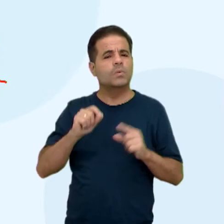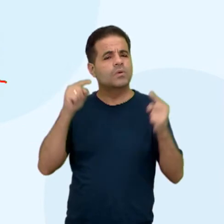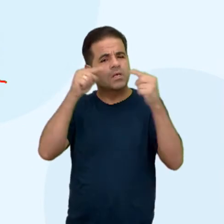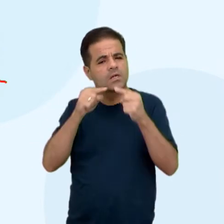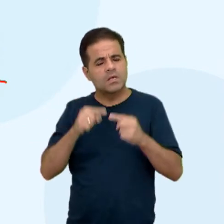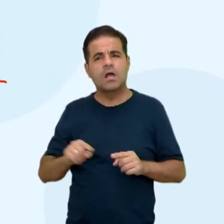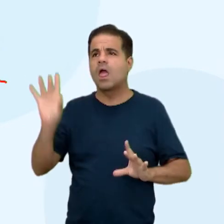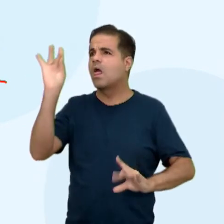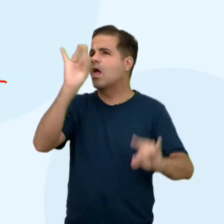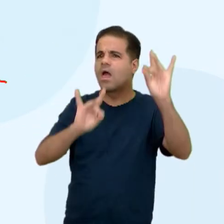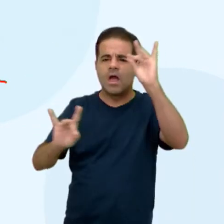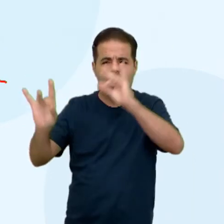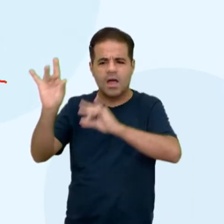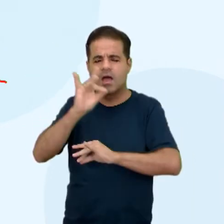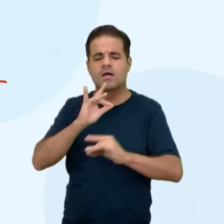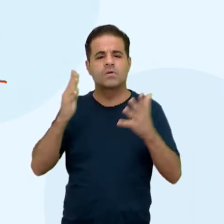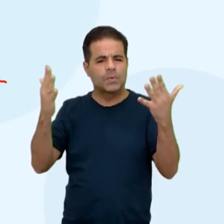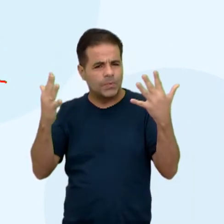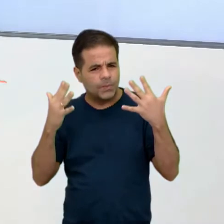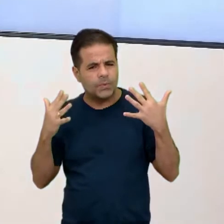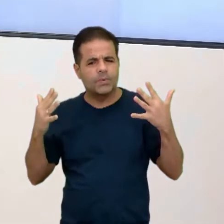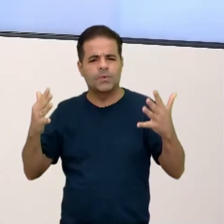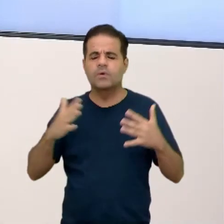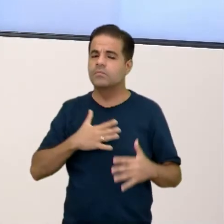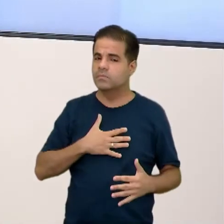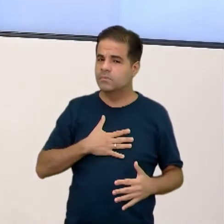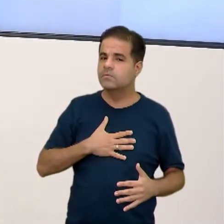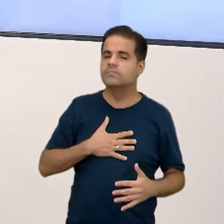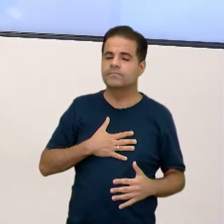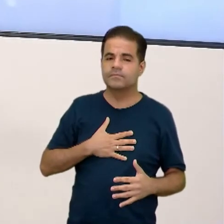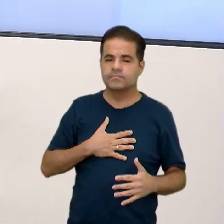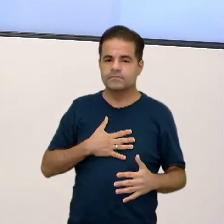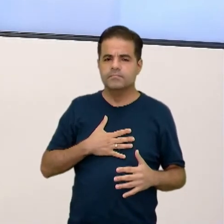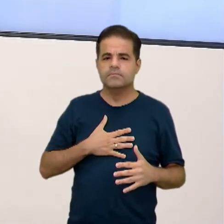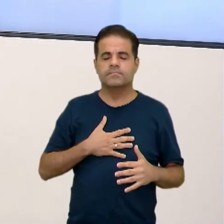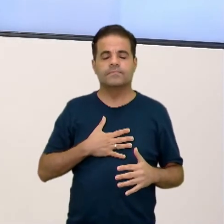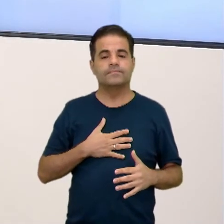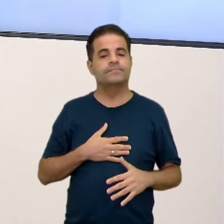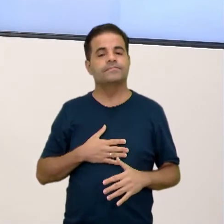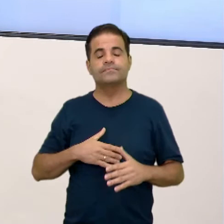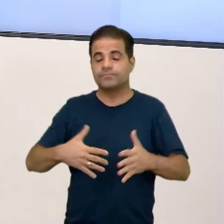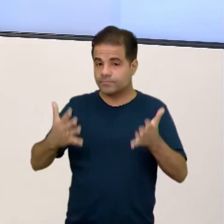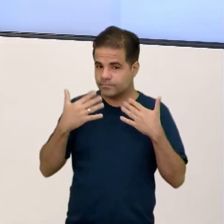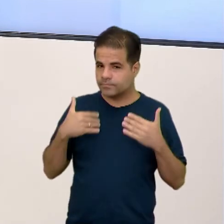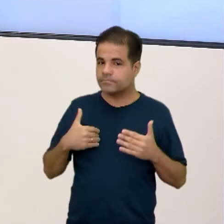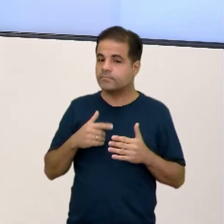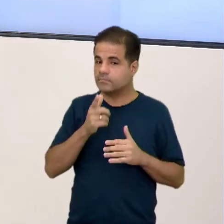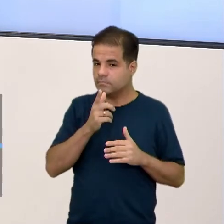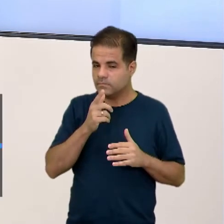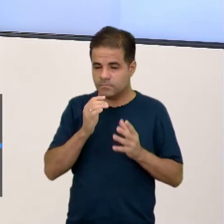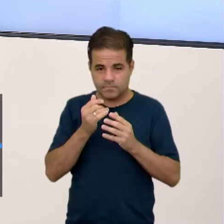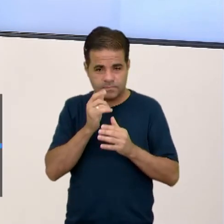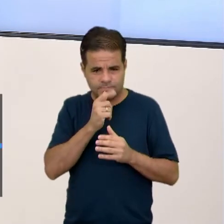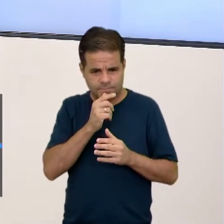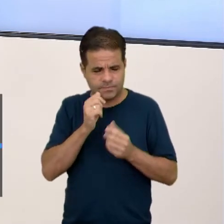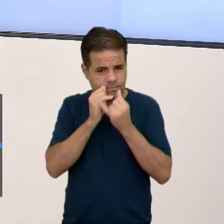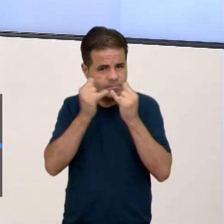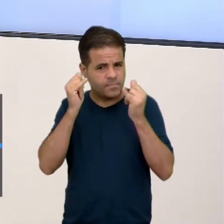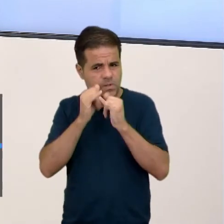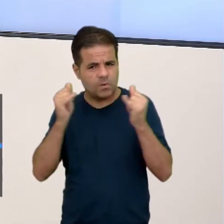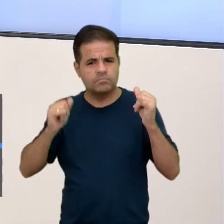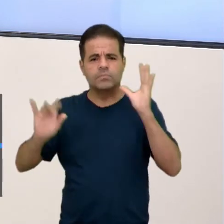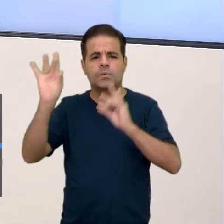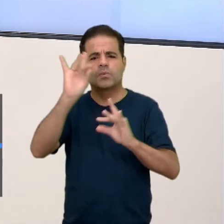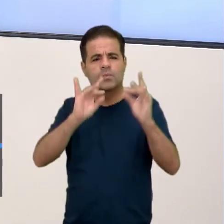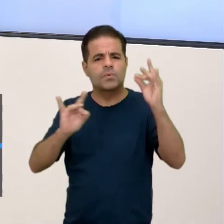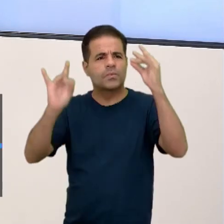as partículas mesmo do vapor. Então aqui para mim, ó, o vapor de água tá com a sua energia, né? Tá com as suas